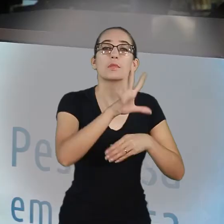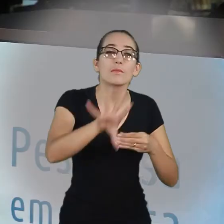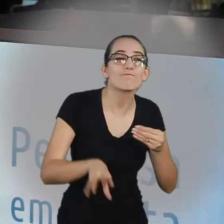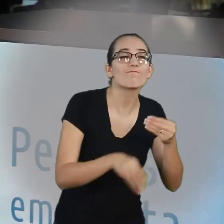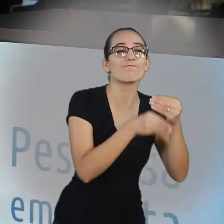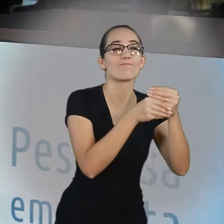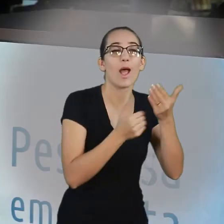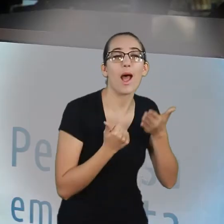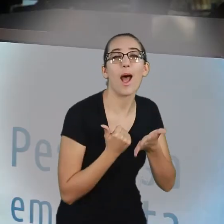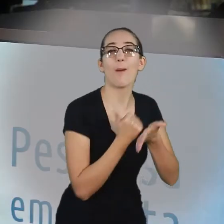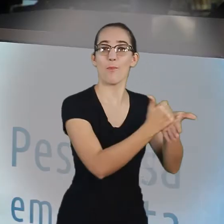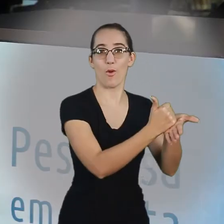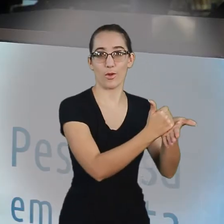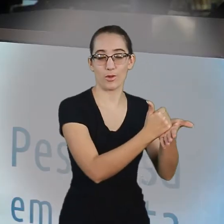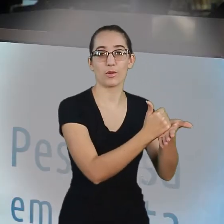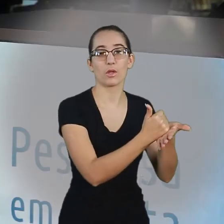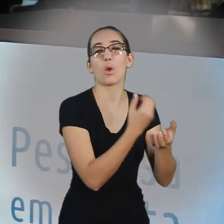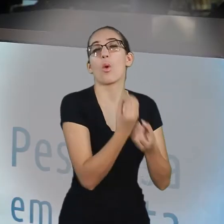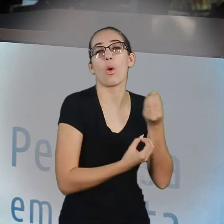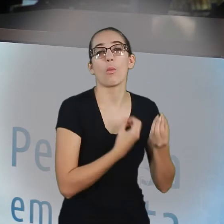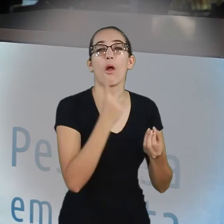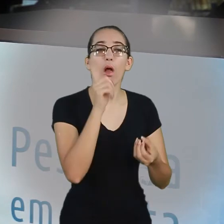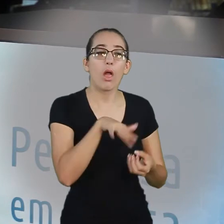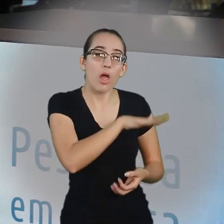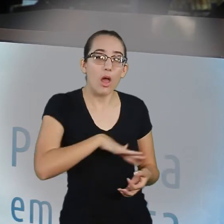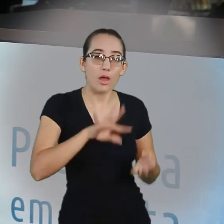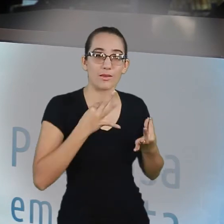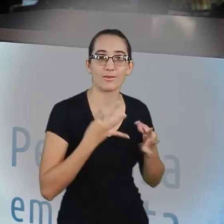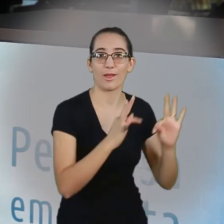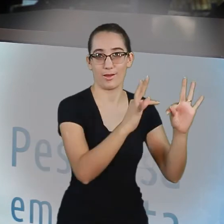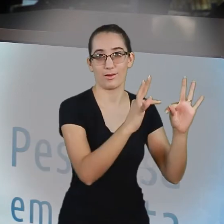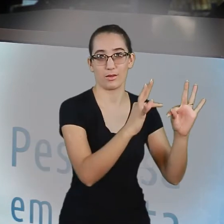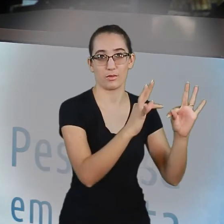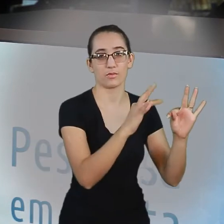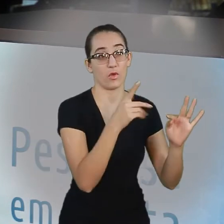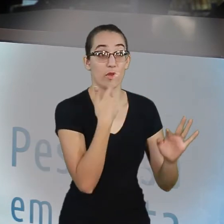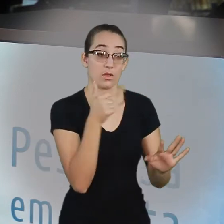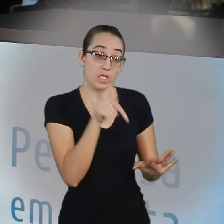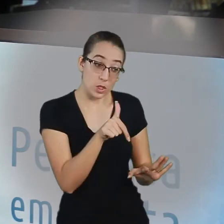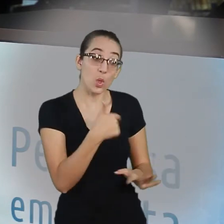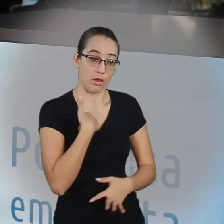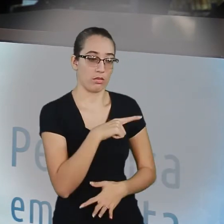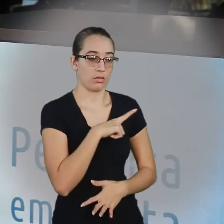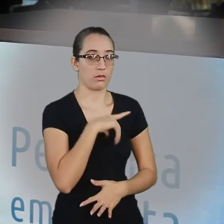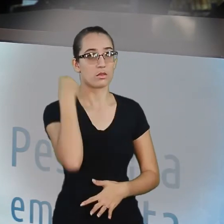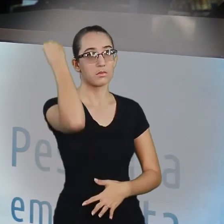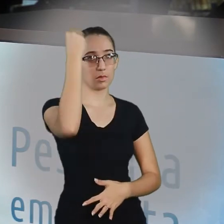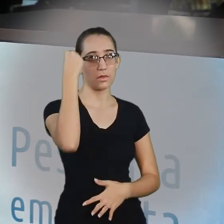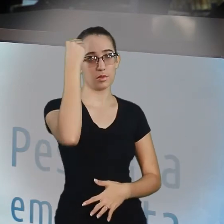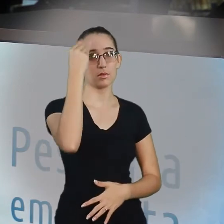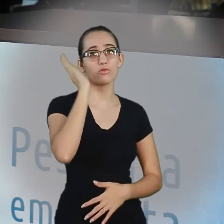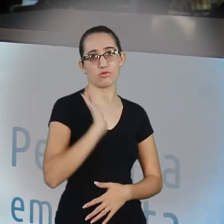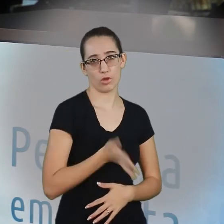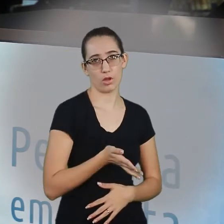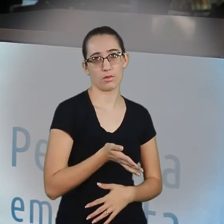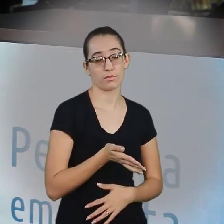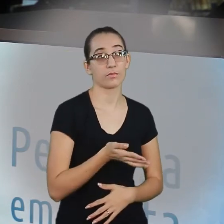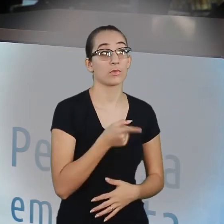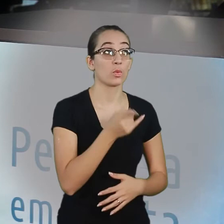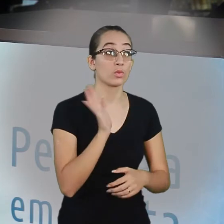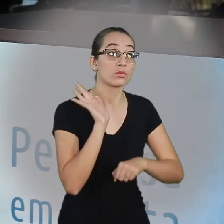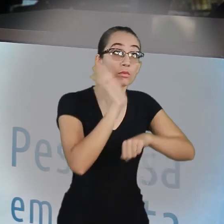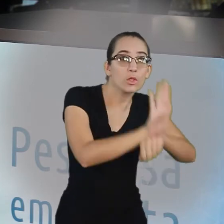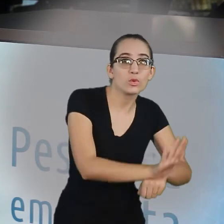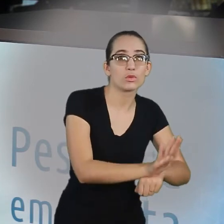gestão da inovação, gestão de ciência e tecnologia, isso sim nós temos experiência. Então é nesse sentido de contribuir para o Estado, também